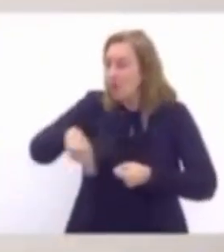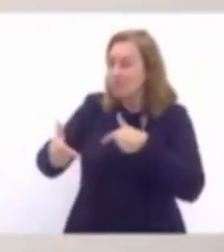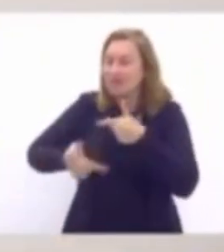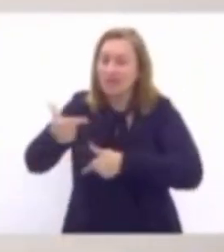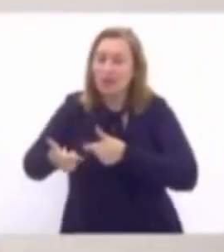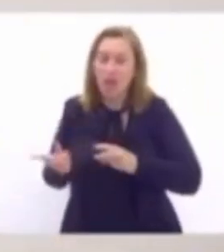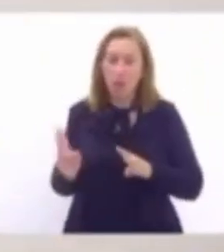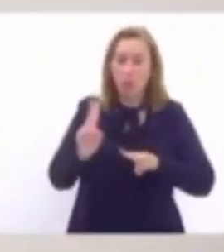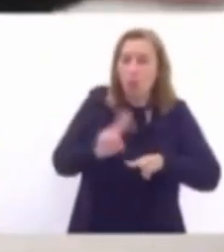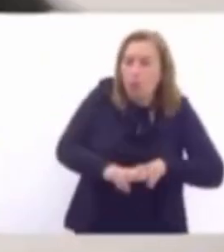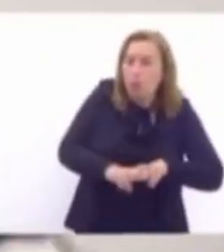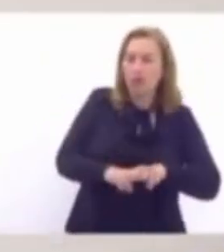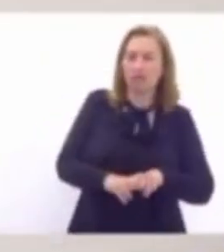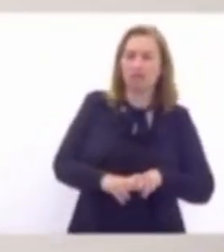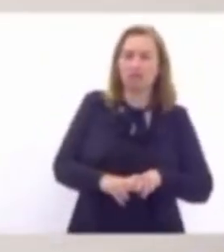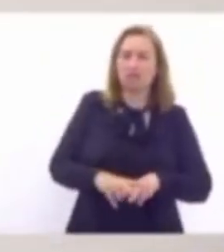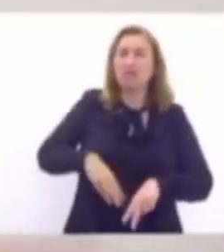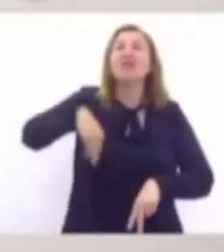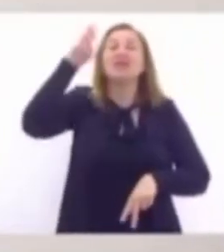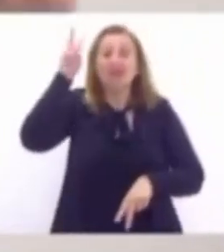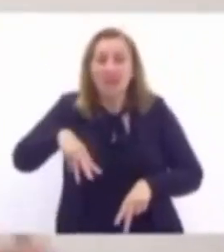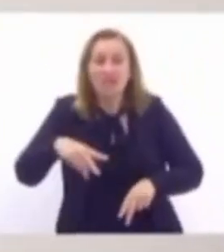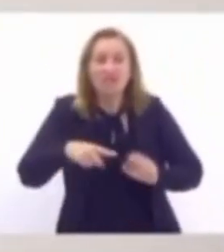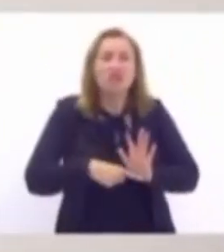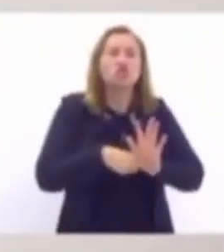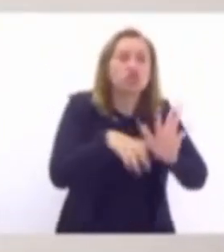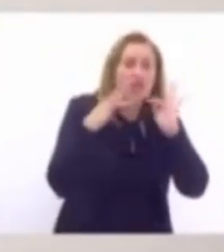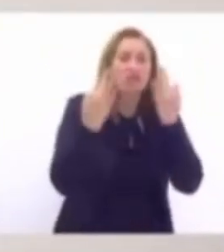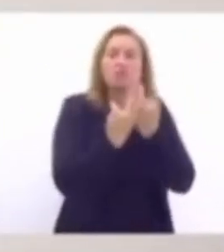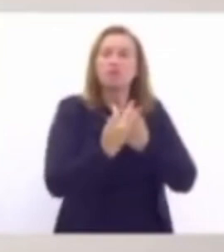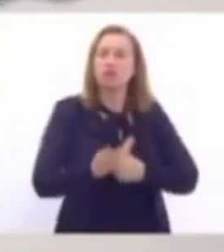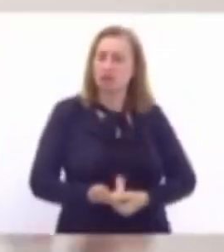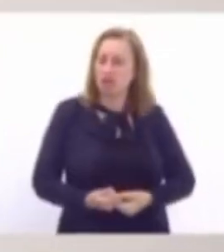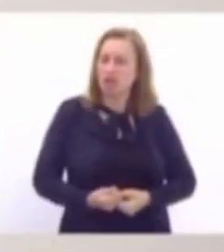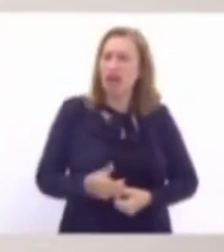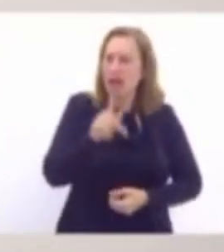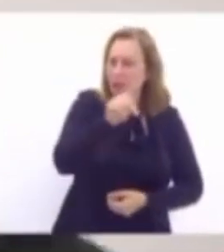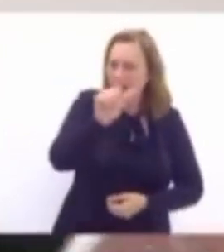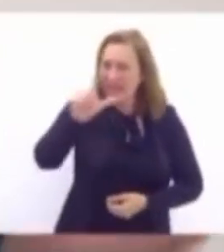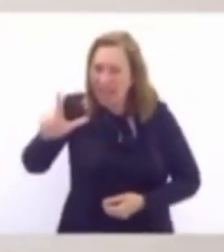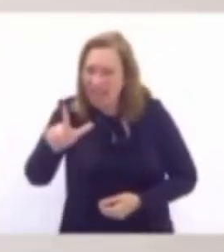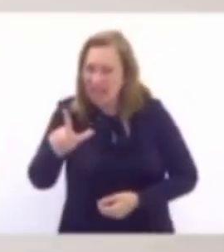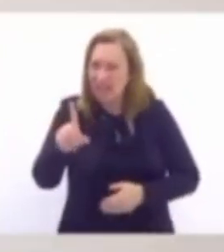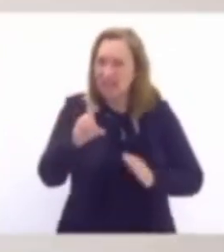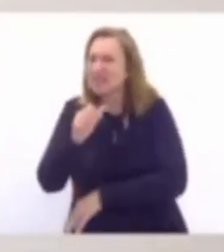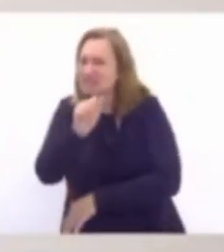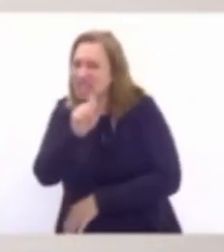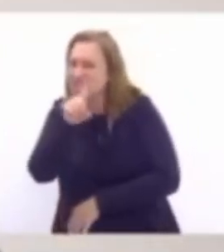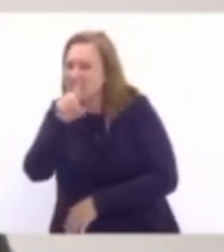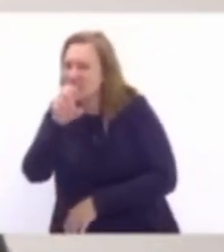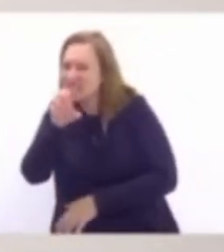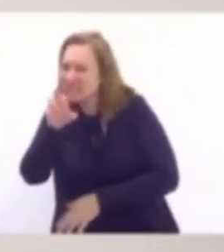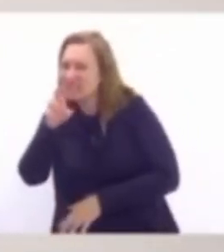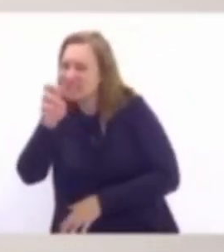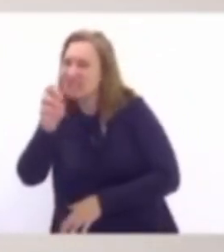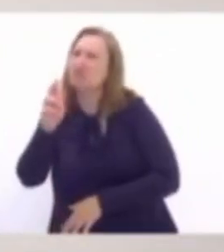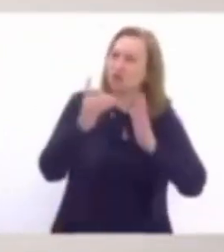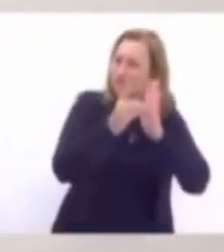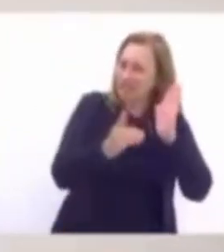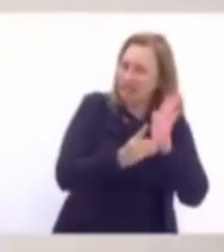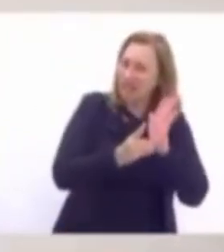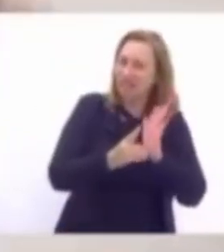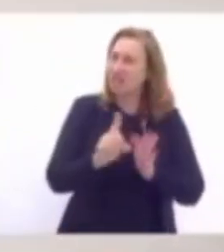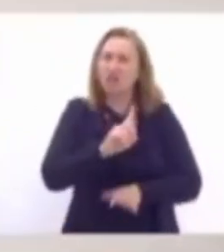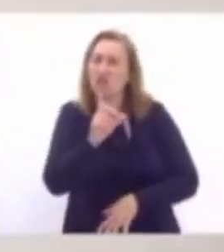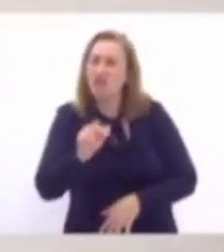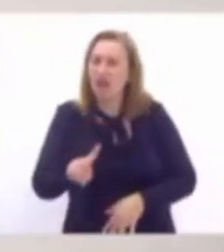pô. Quem vai sustentar aquela família? A PL? Dentro, Detran? Não vai, pô. E bate aqui na nossa porta.